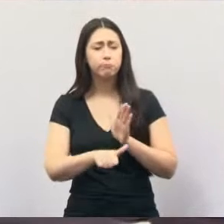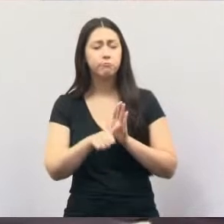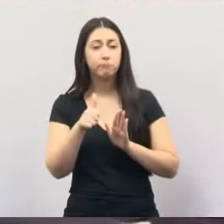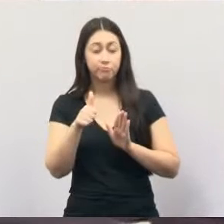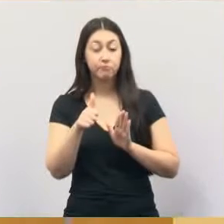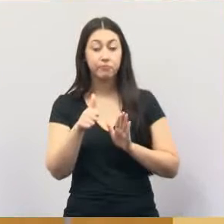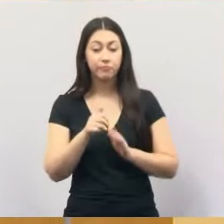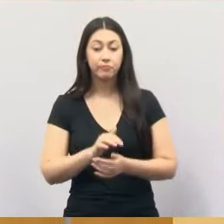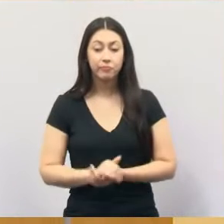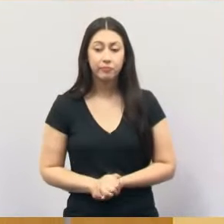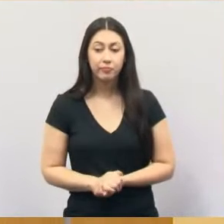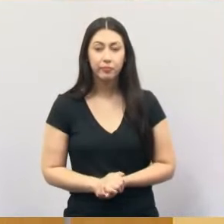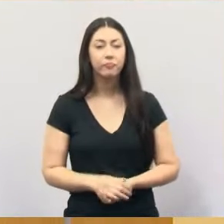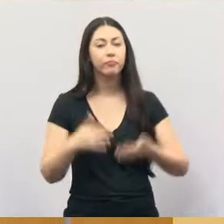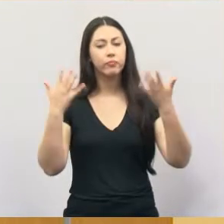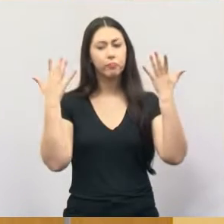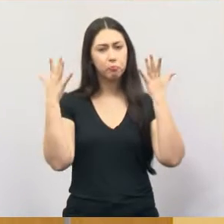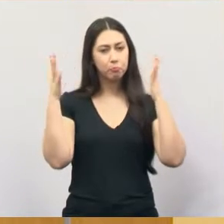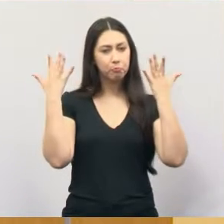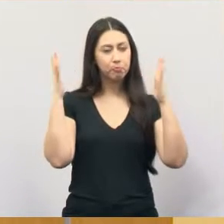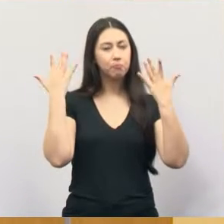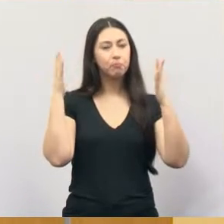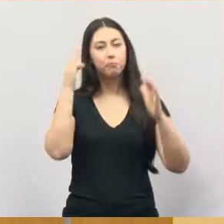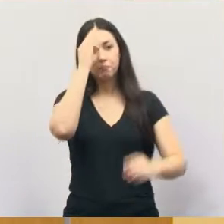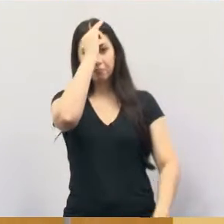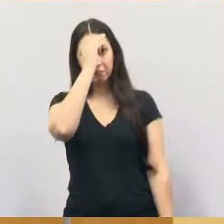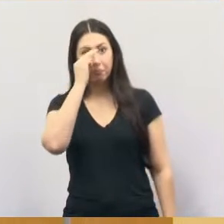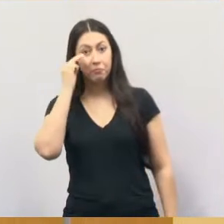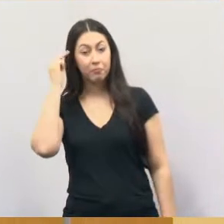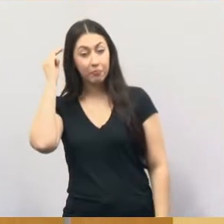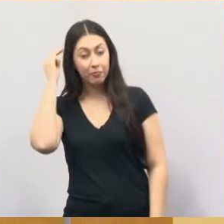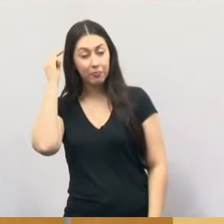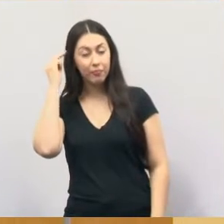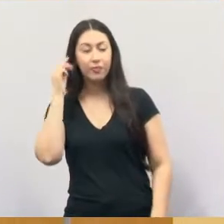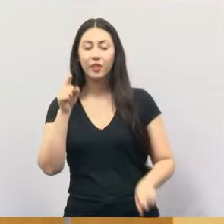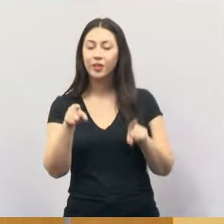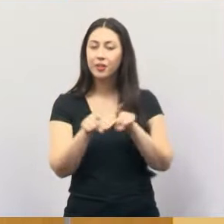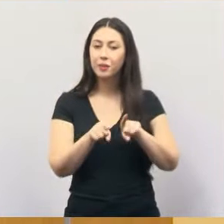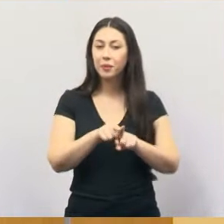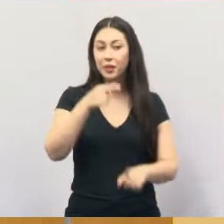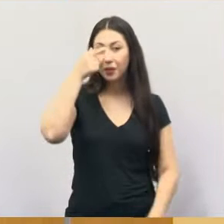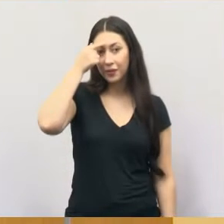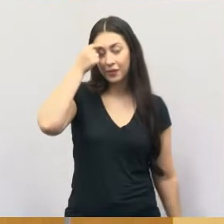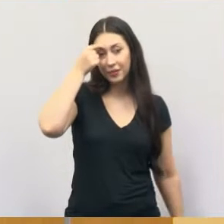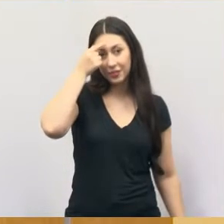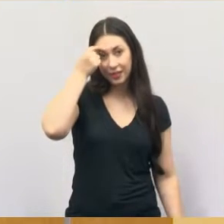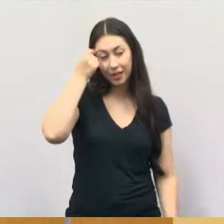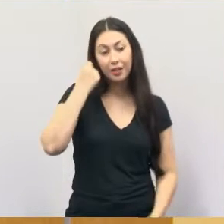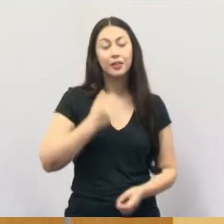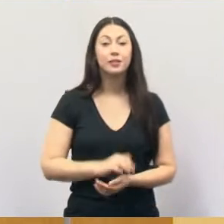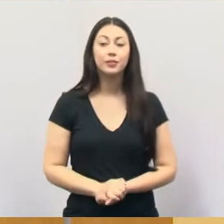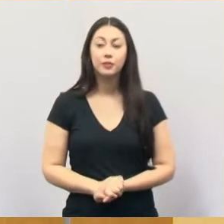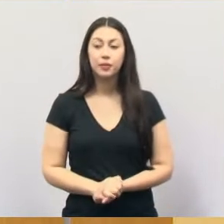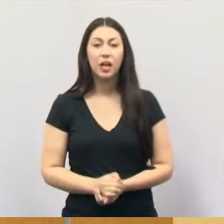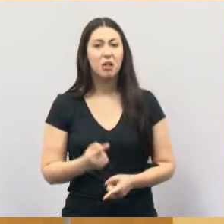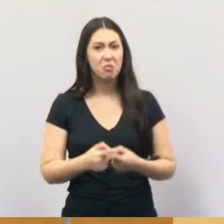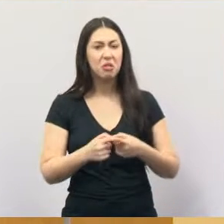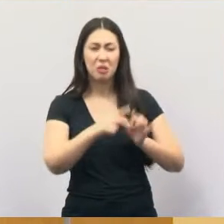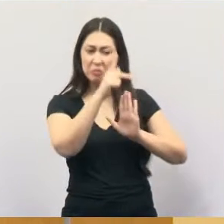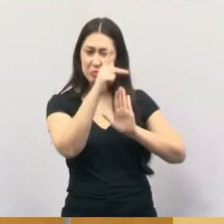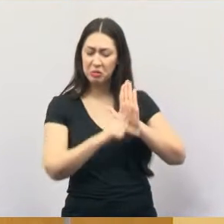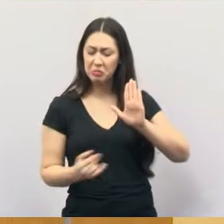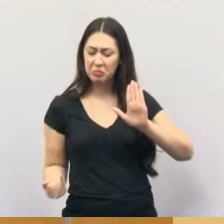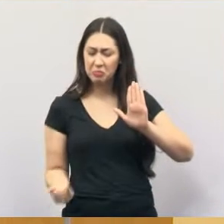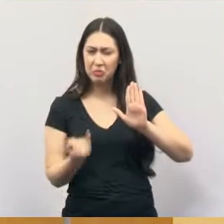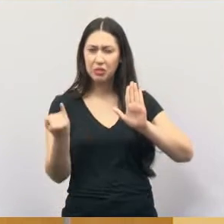primeiramente, dar os parabéns a Maria Amélia, ao Edgar Sazak, né, da grandeza desse